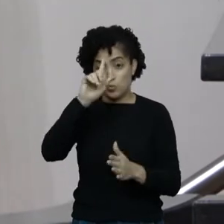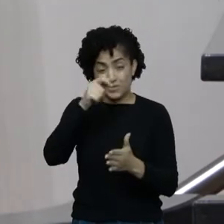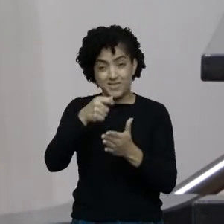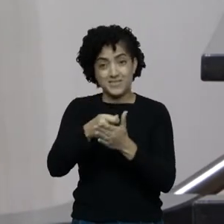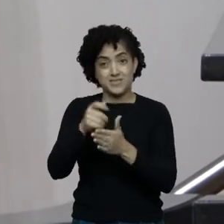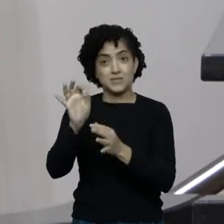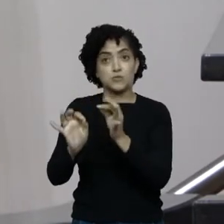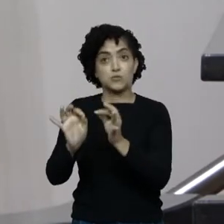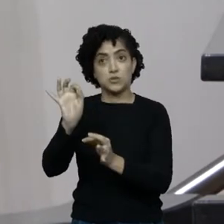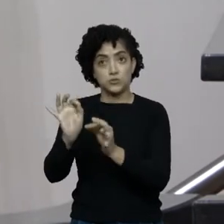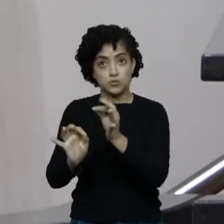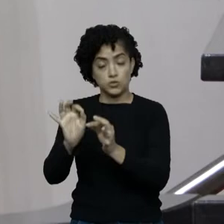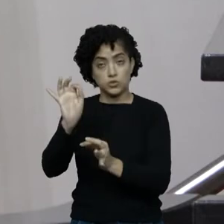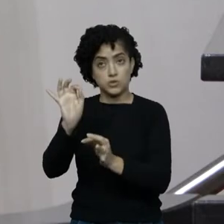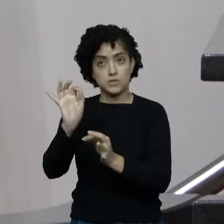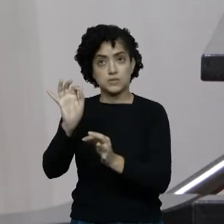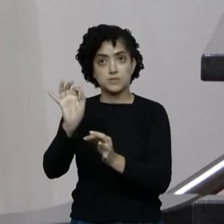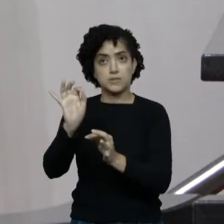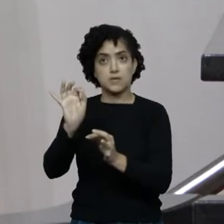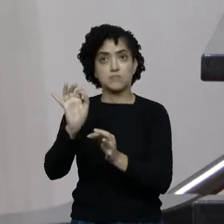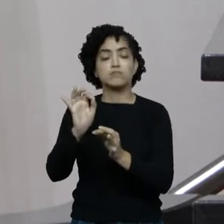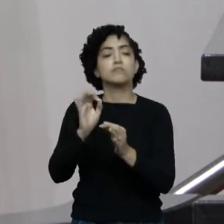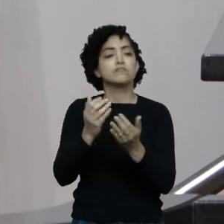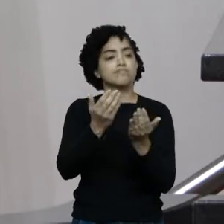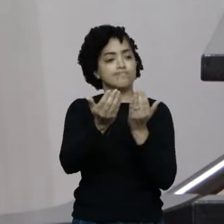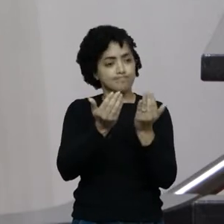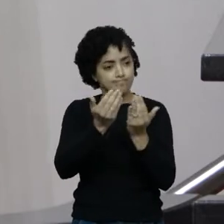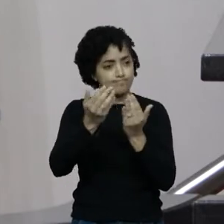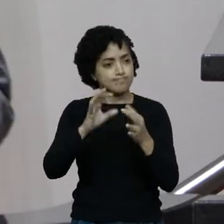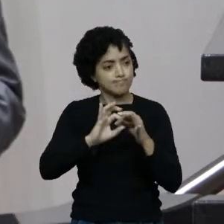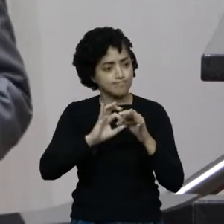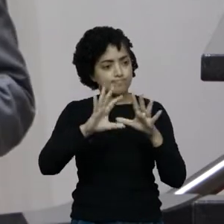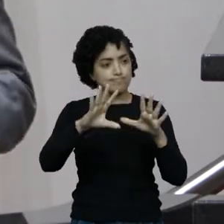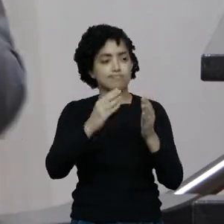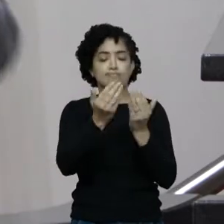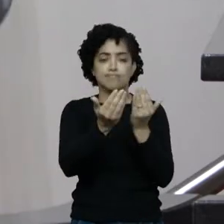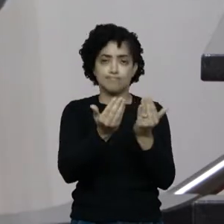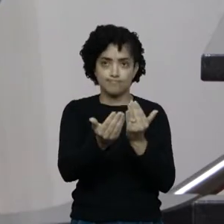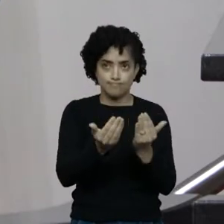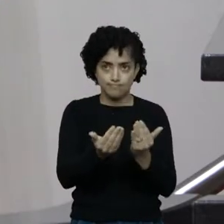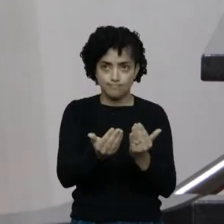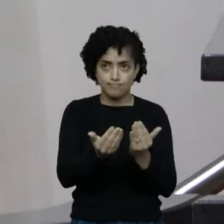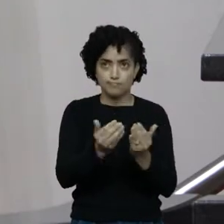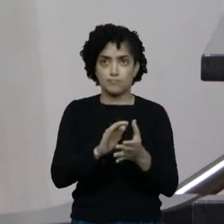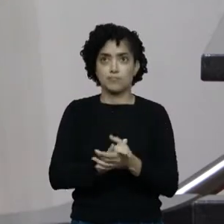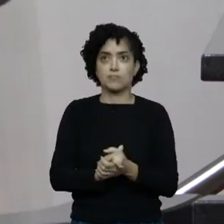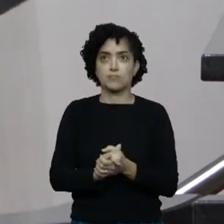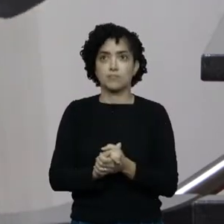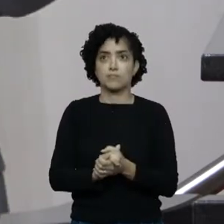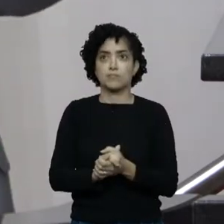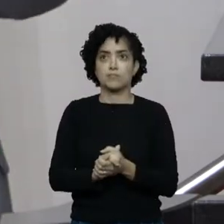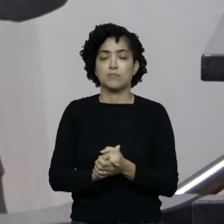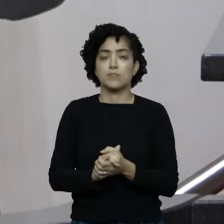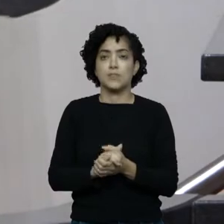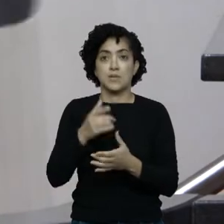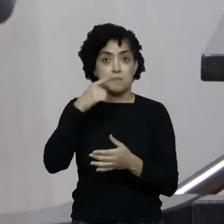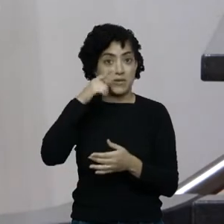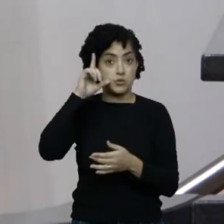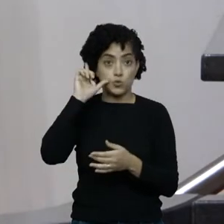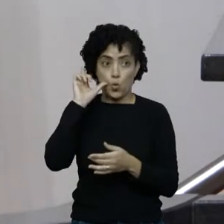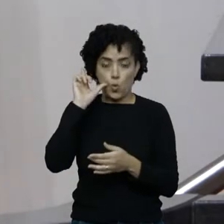foi concedido vista ao Deputado Bruno Oi e ele não faltam no dia de ontem